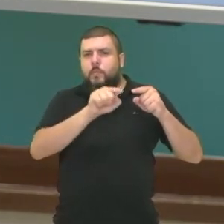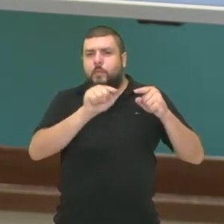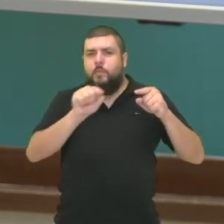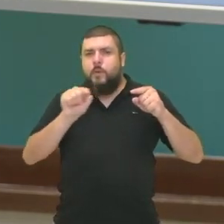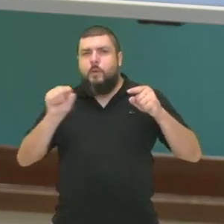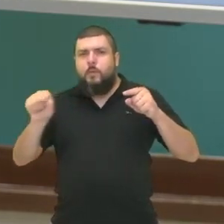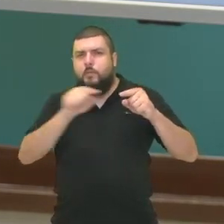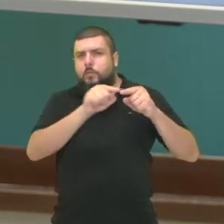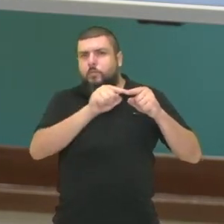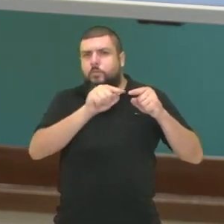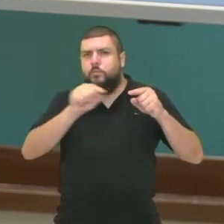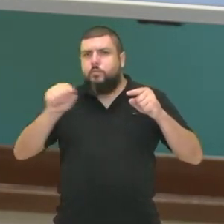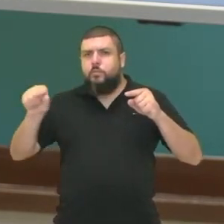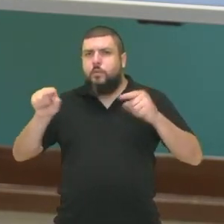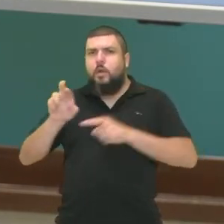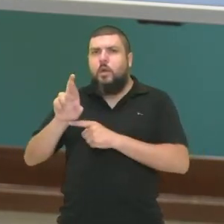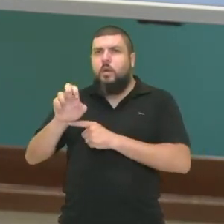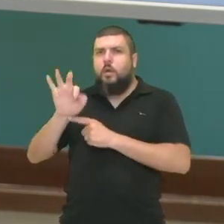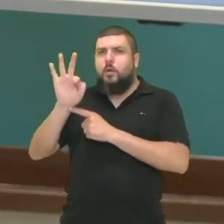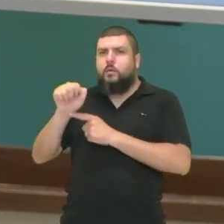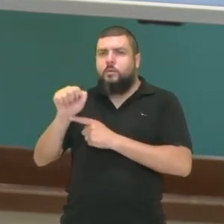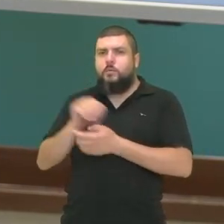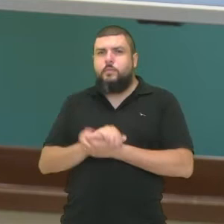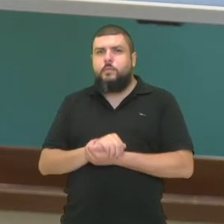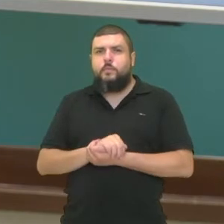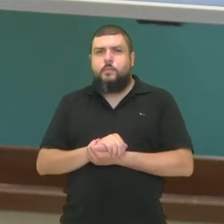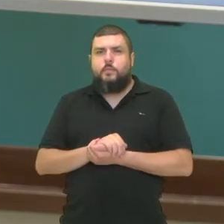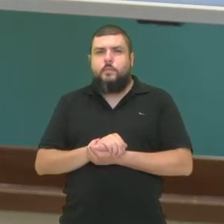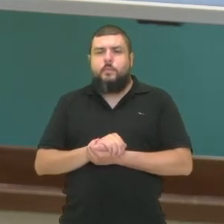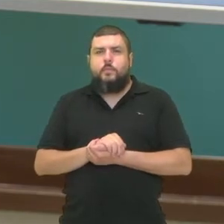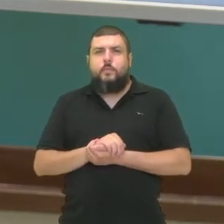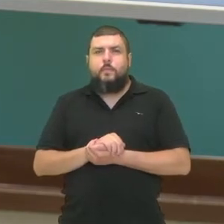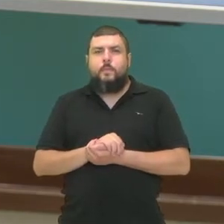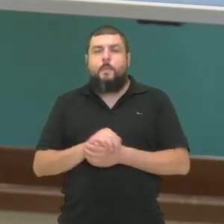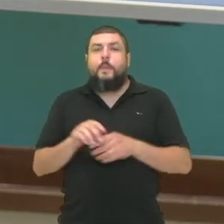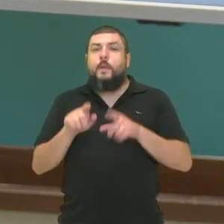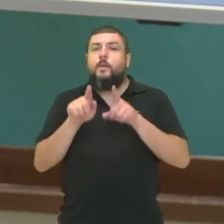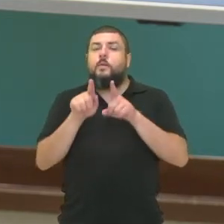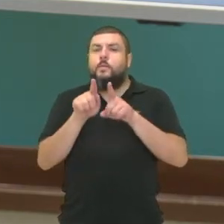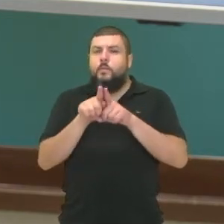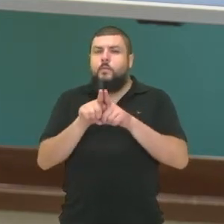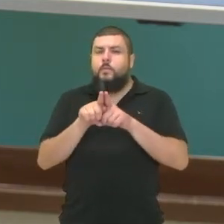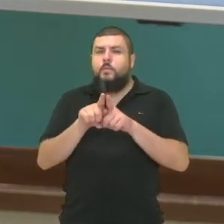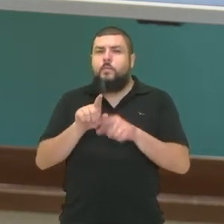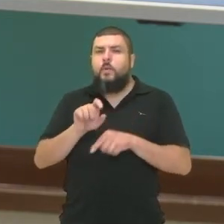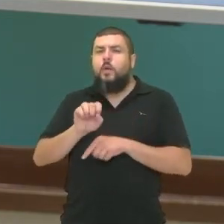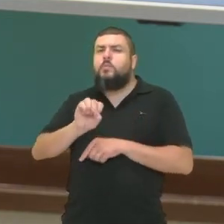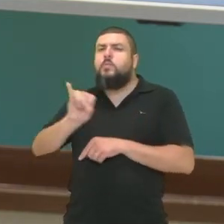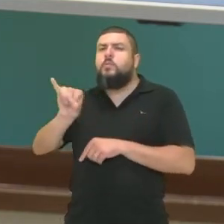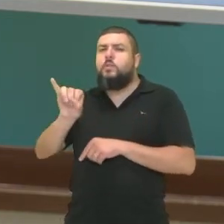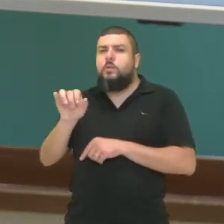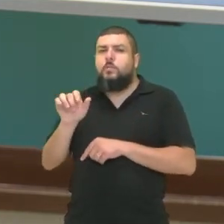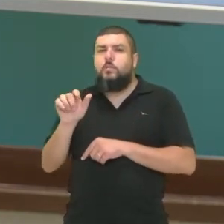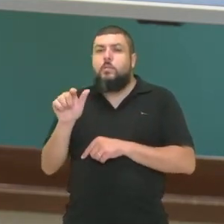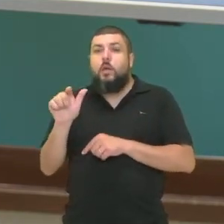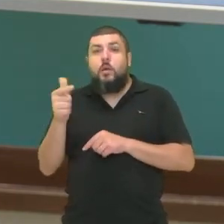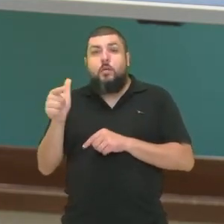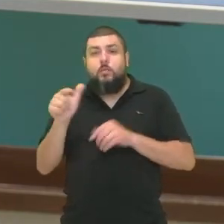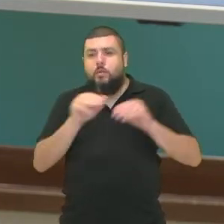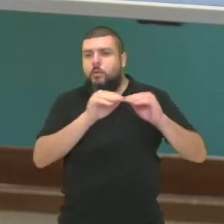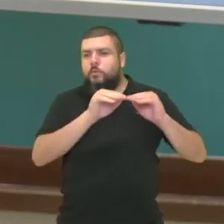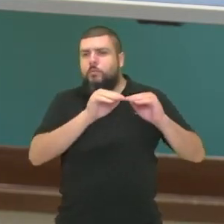três pontos. E nós temos a condição onde ele não vai ter a colinearidade, os três